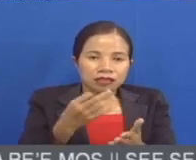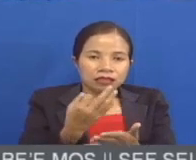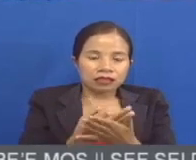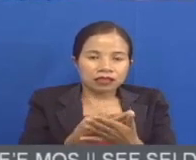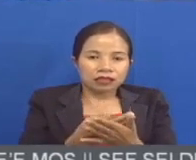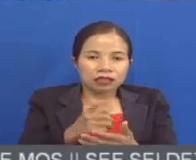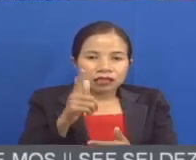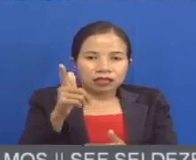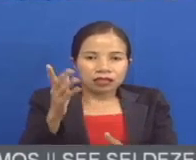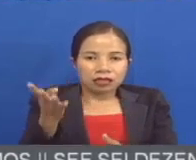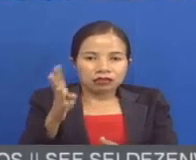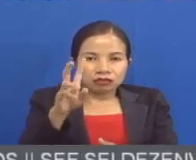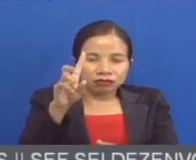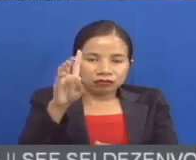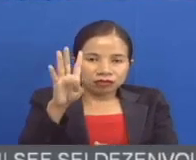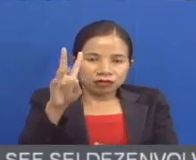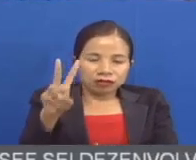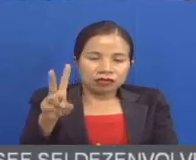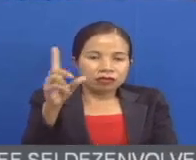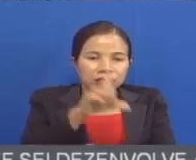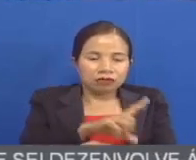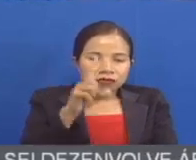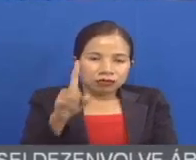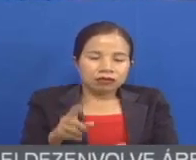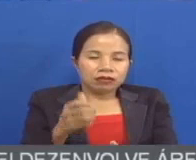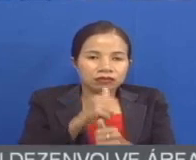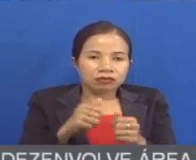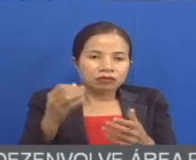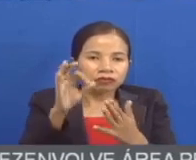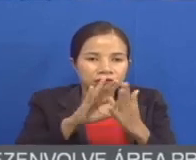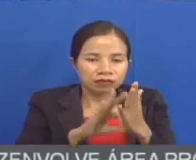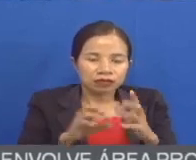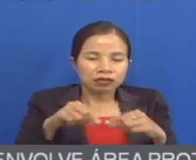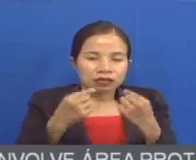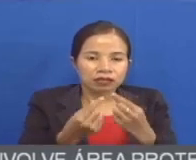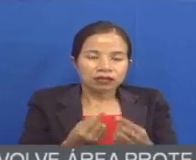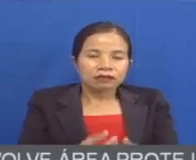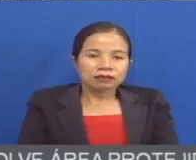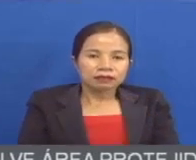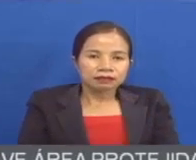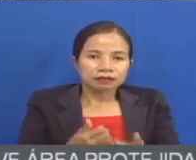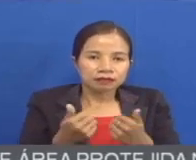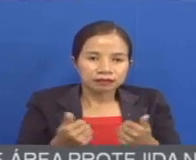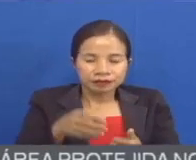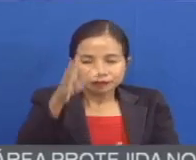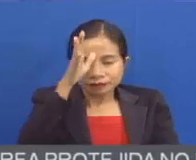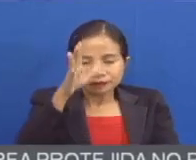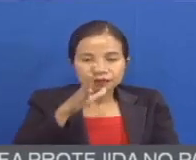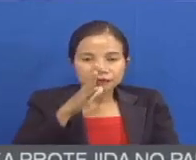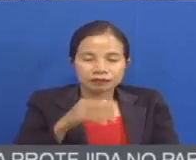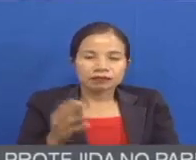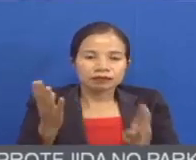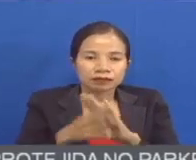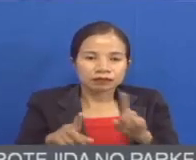nulo recindrua balorong ida. Baseba Matadalan, equipa fornecedor, maioria Hilihusi Associação Inang Aman.